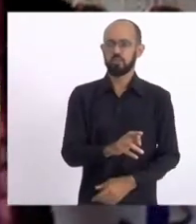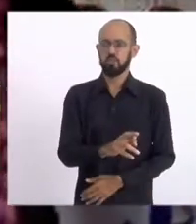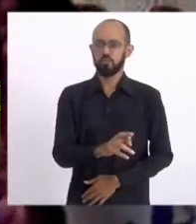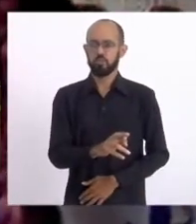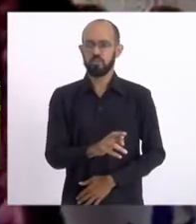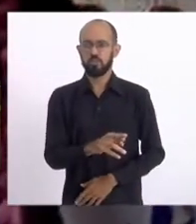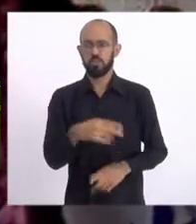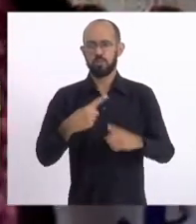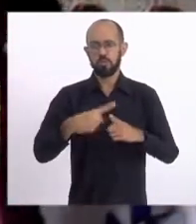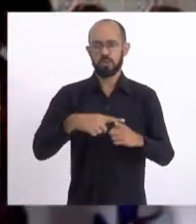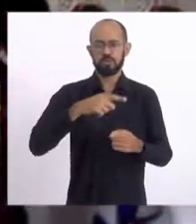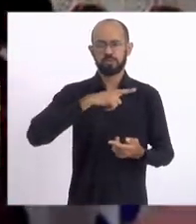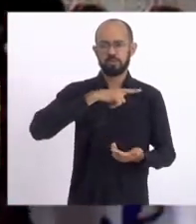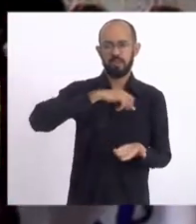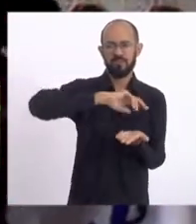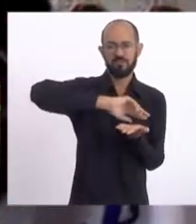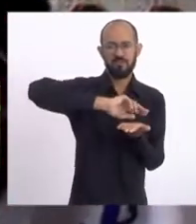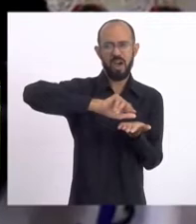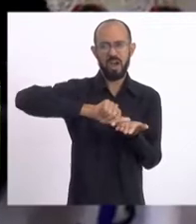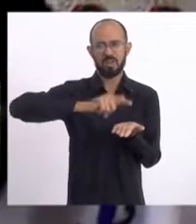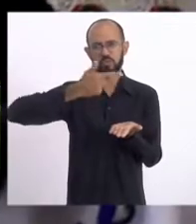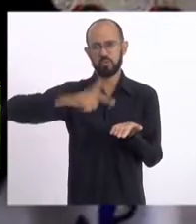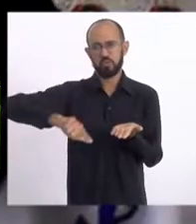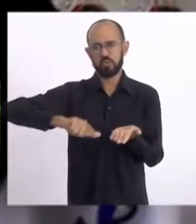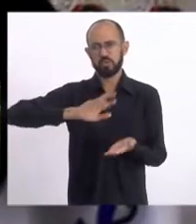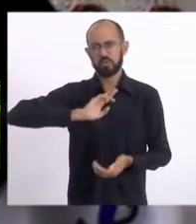outras denominações